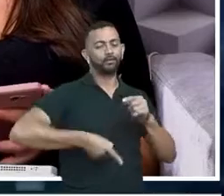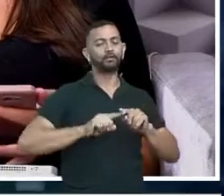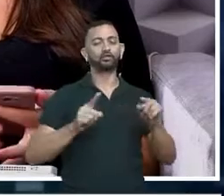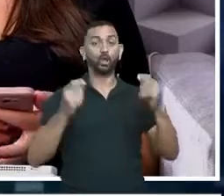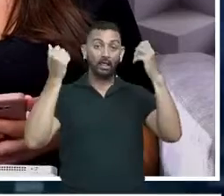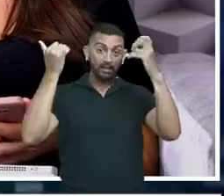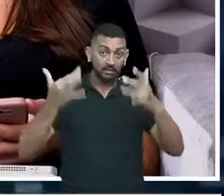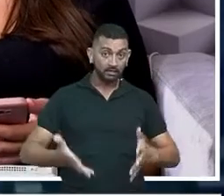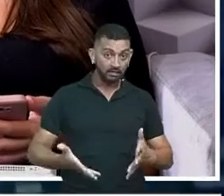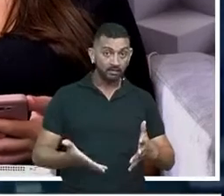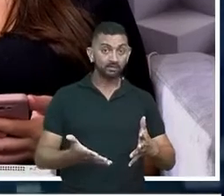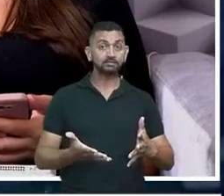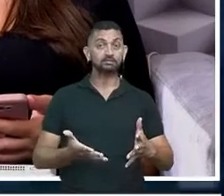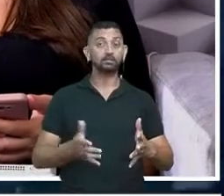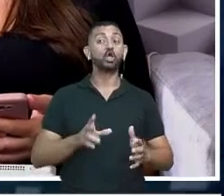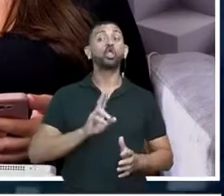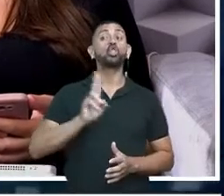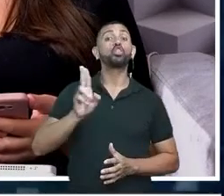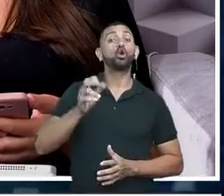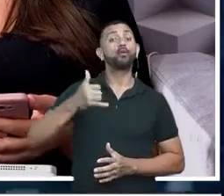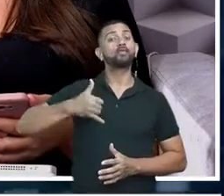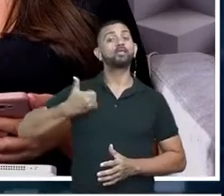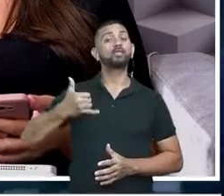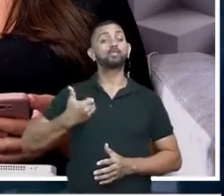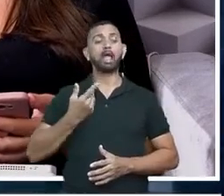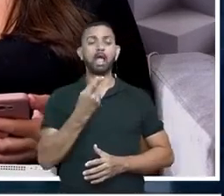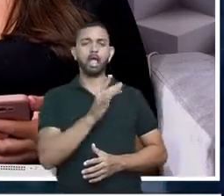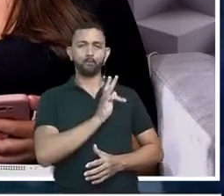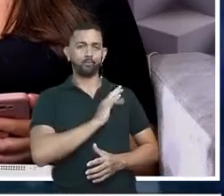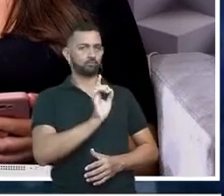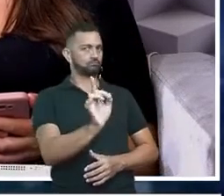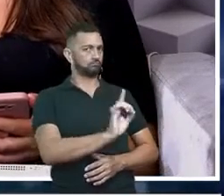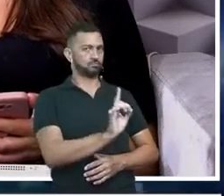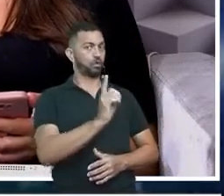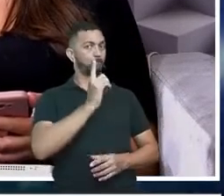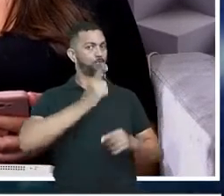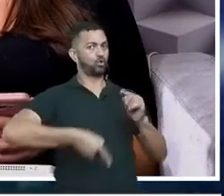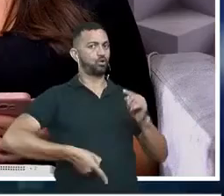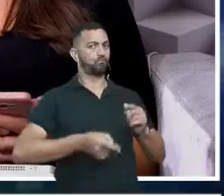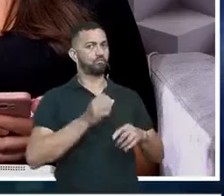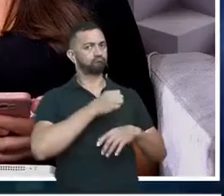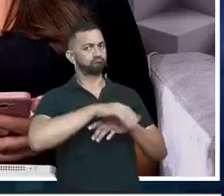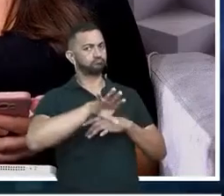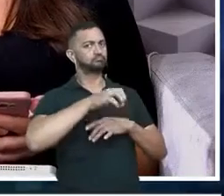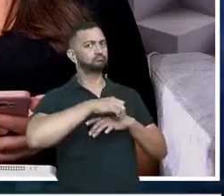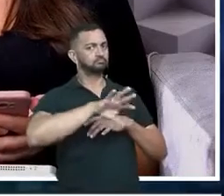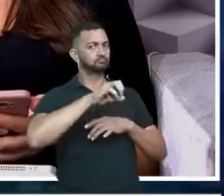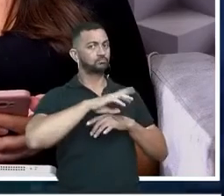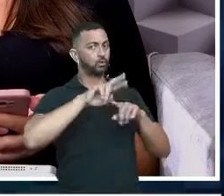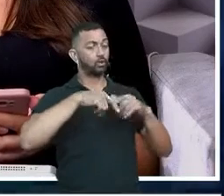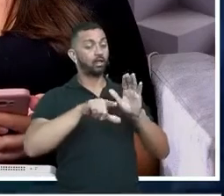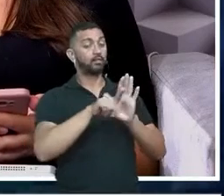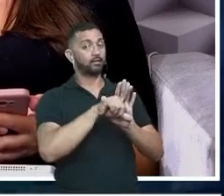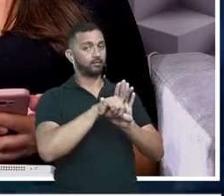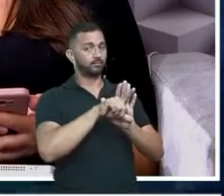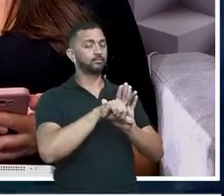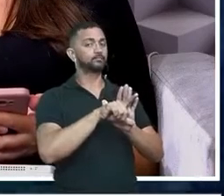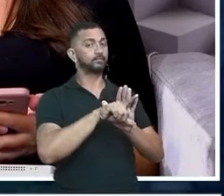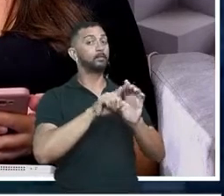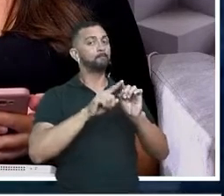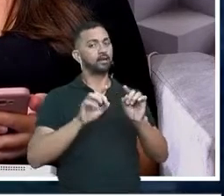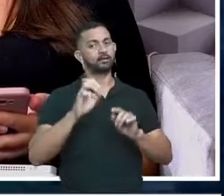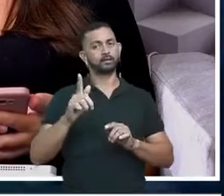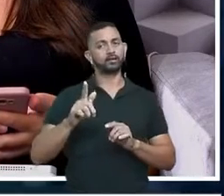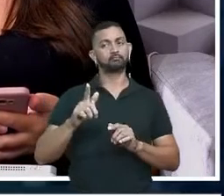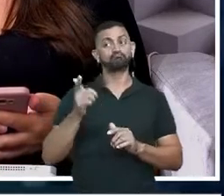então aqui mais uma vez a gente esclarece que a fonte do nome da idade não foi a polícia porque eles não podem mais fazer isso por causa dessa